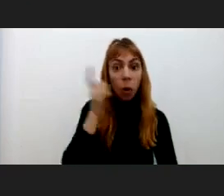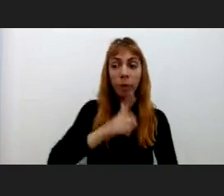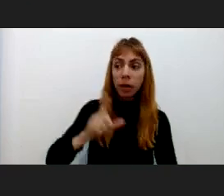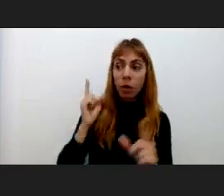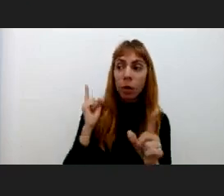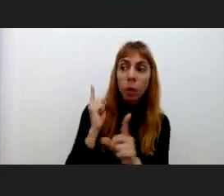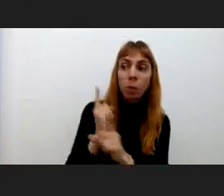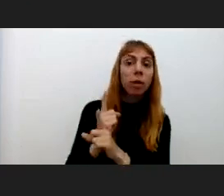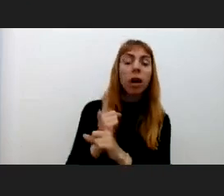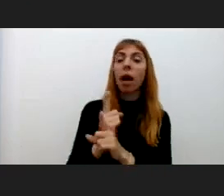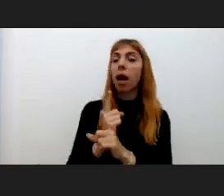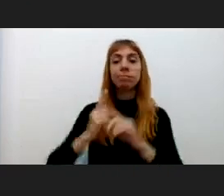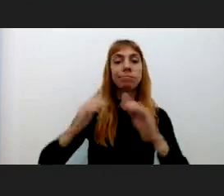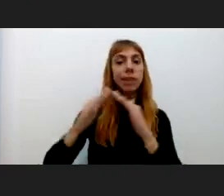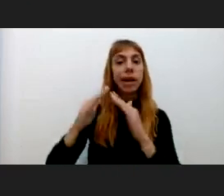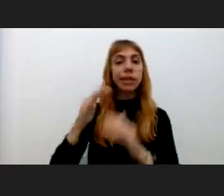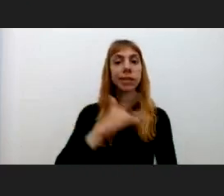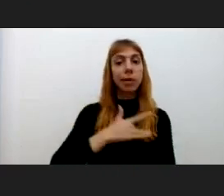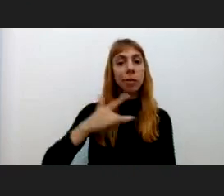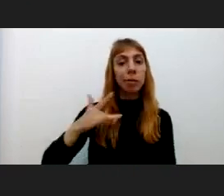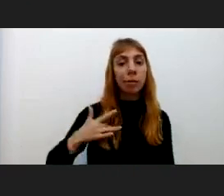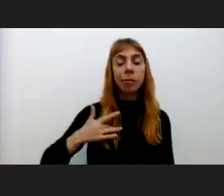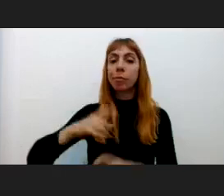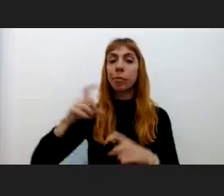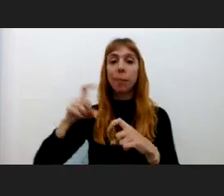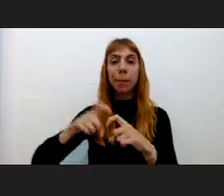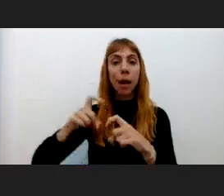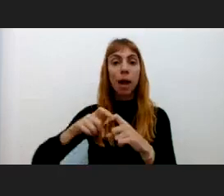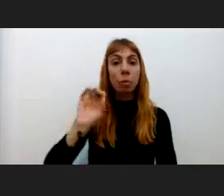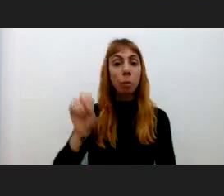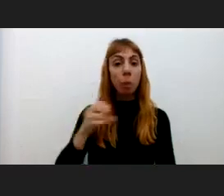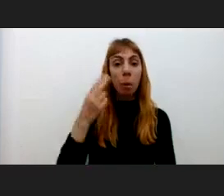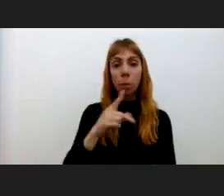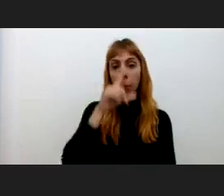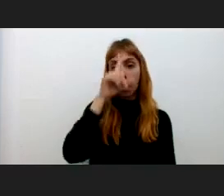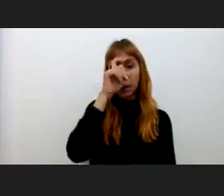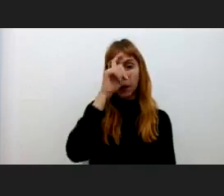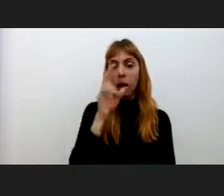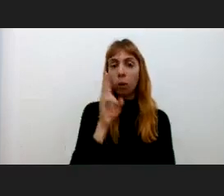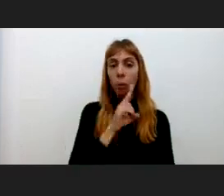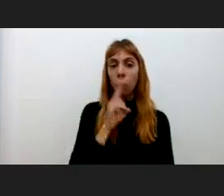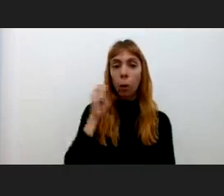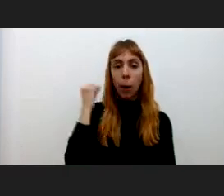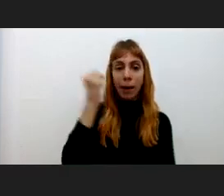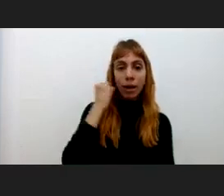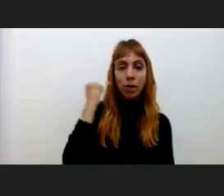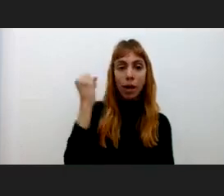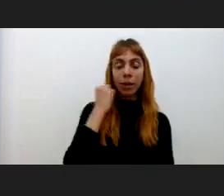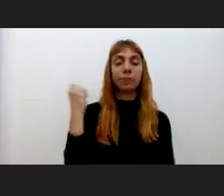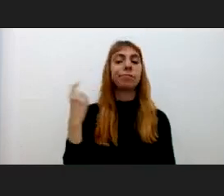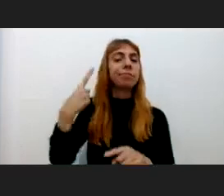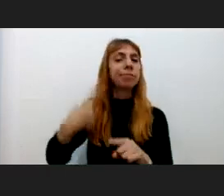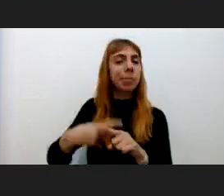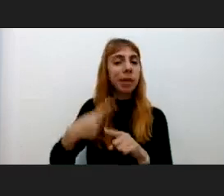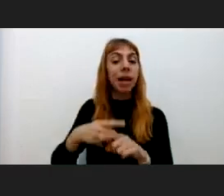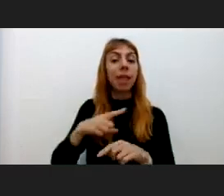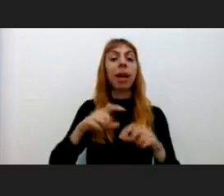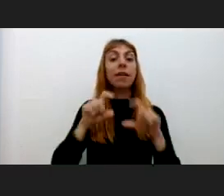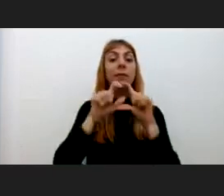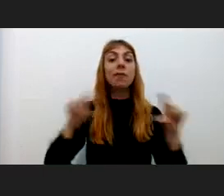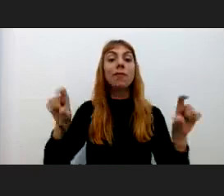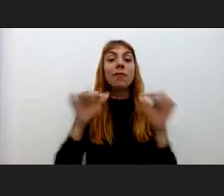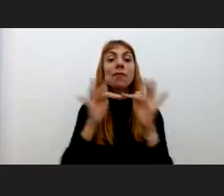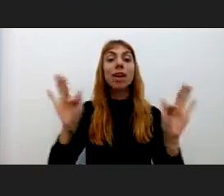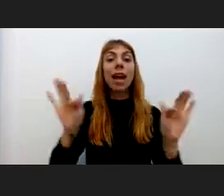uma emergência, né? Porque essa frase é muito importante. Prevenir é agir